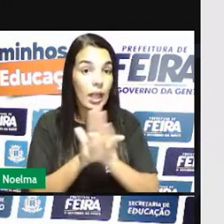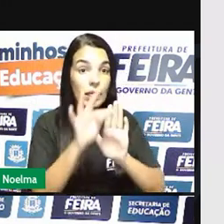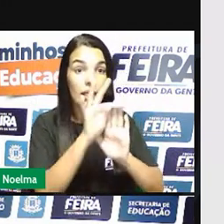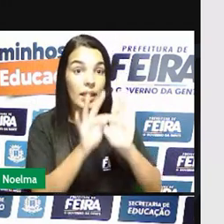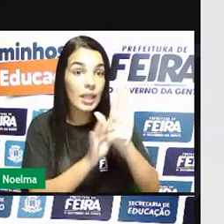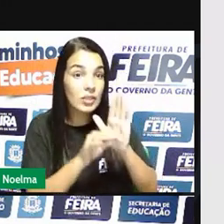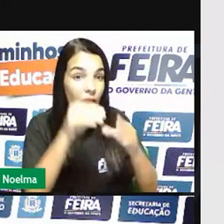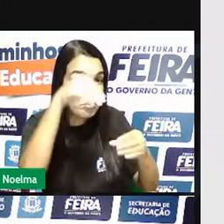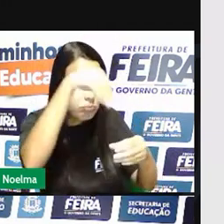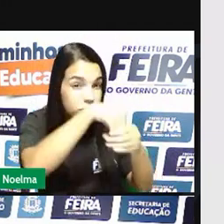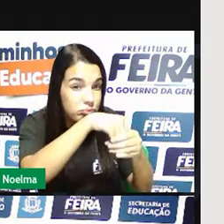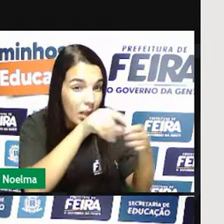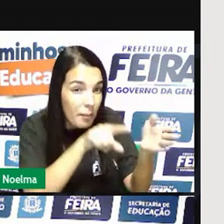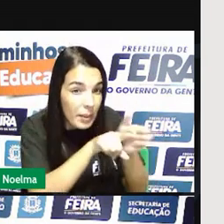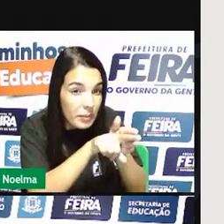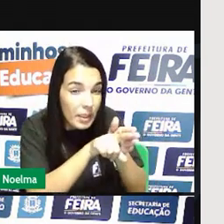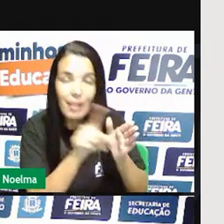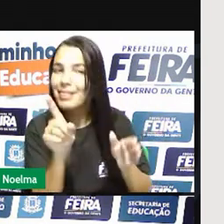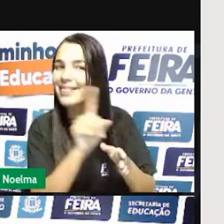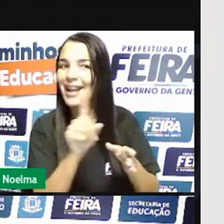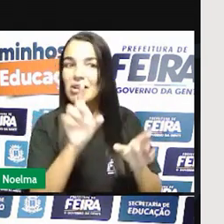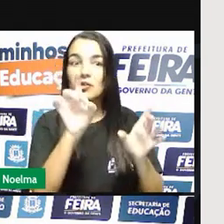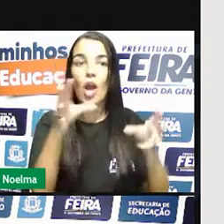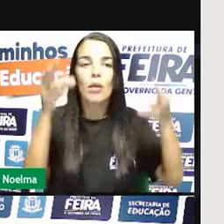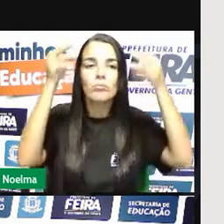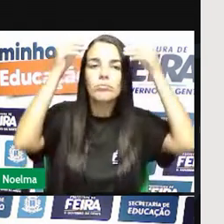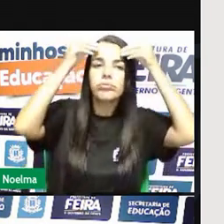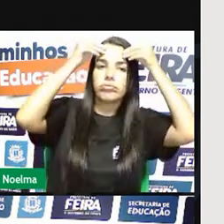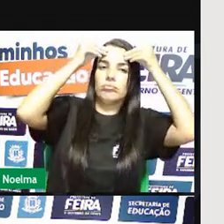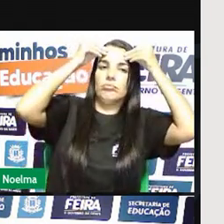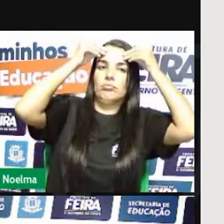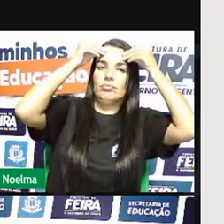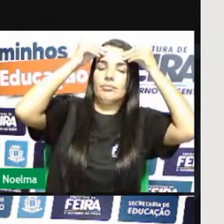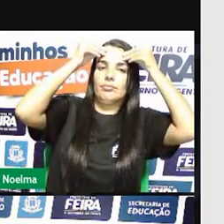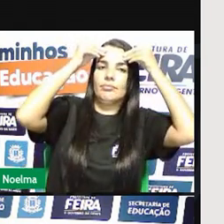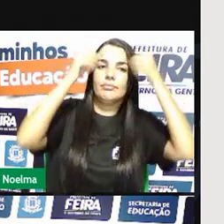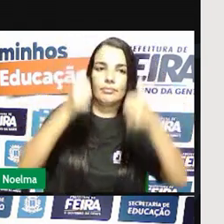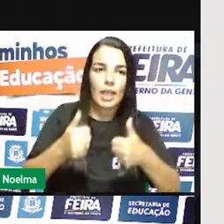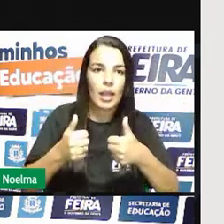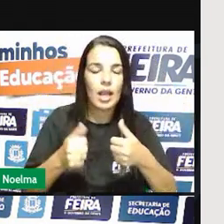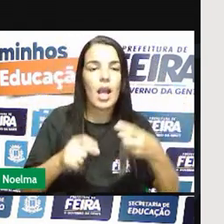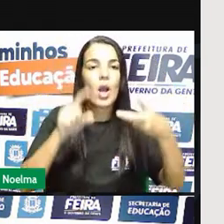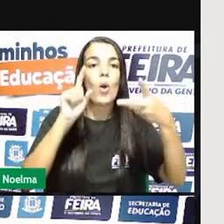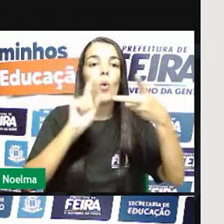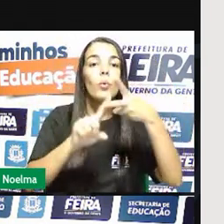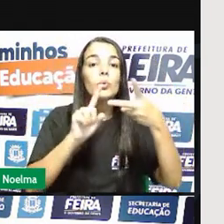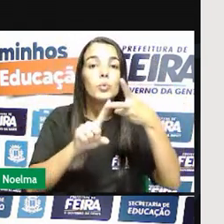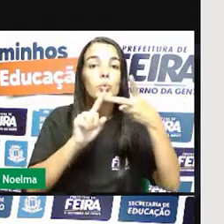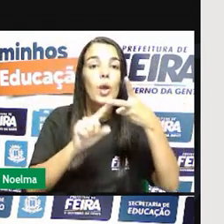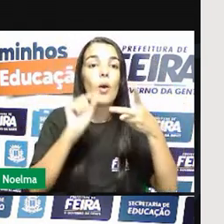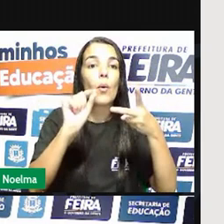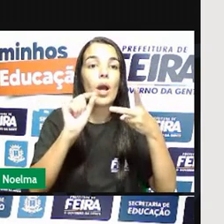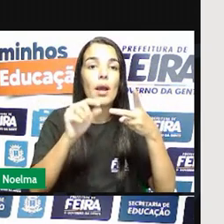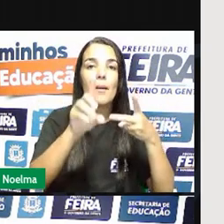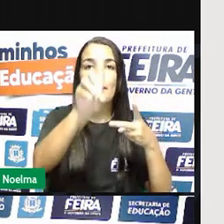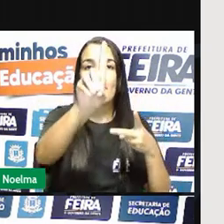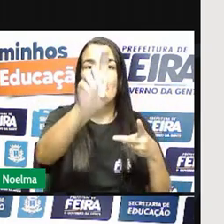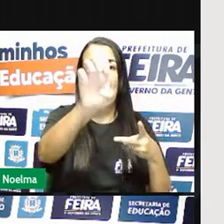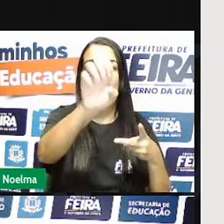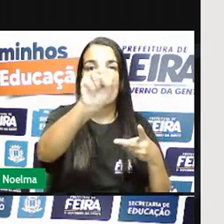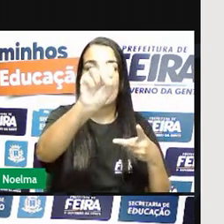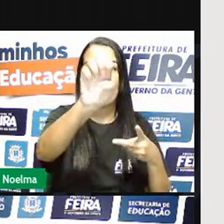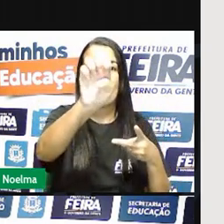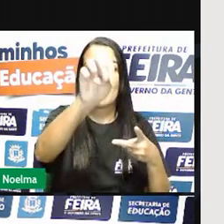cabecinha e responder para poder fazer a introdução. O segundo passo é o desenvolvimento. O desenvolvimento são